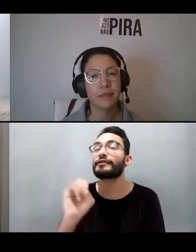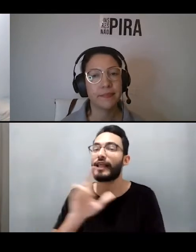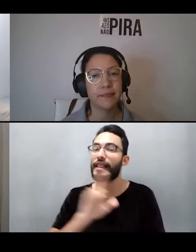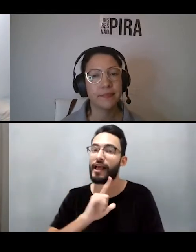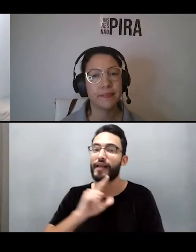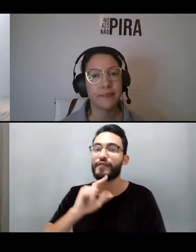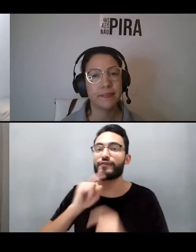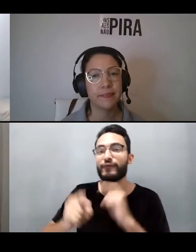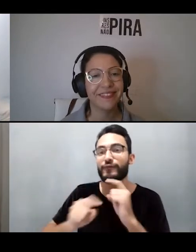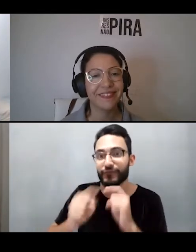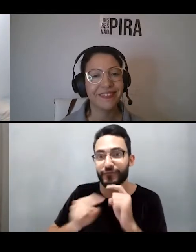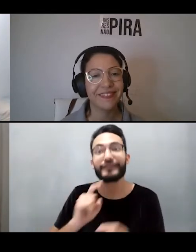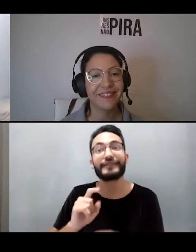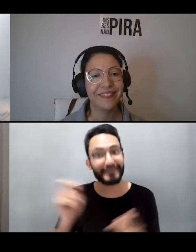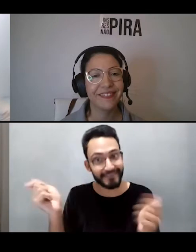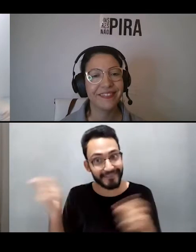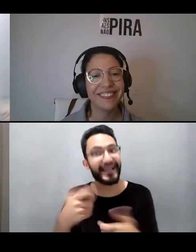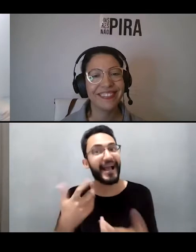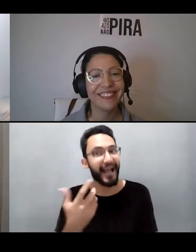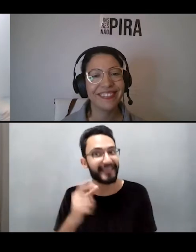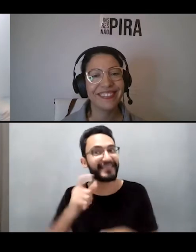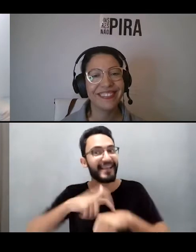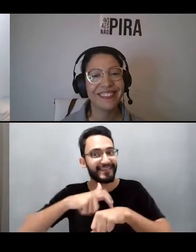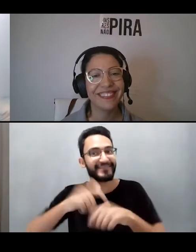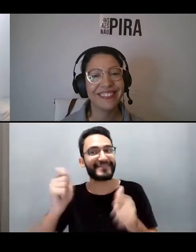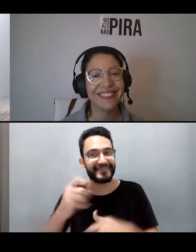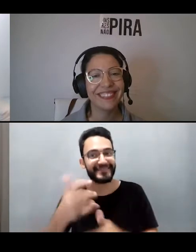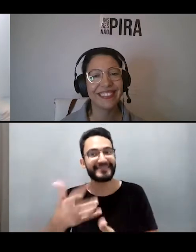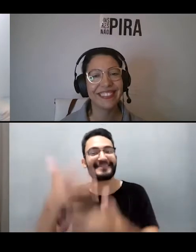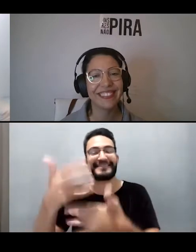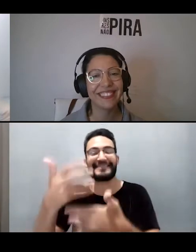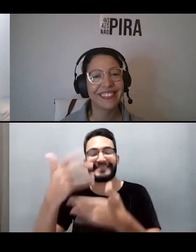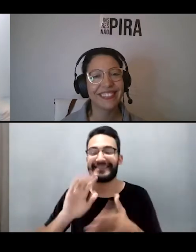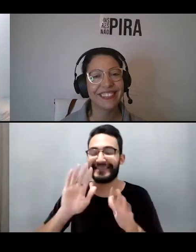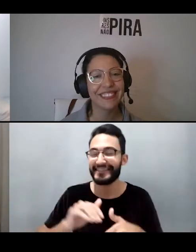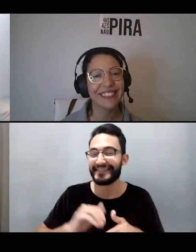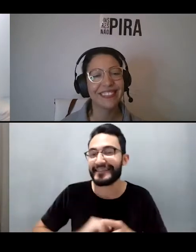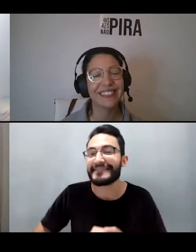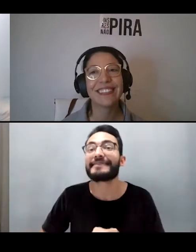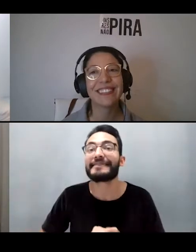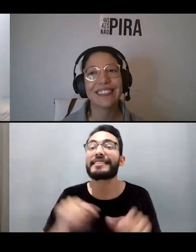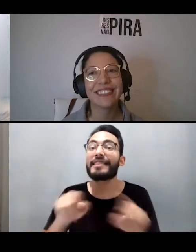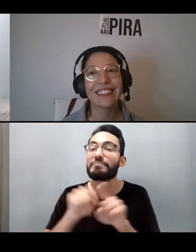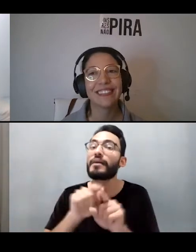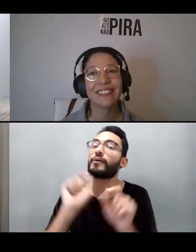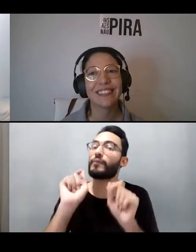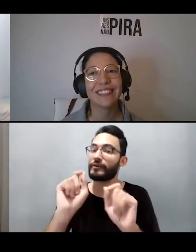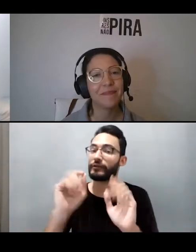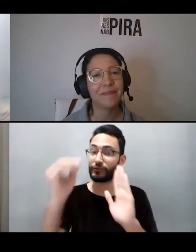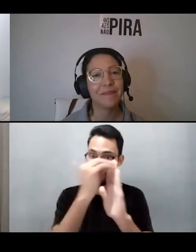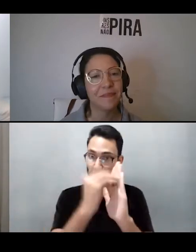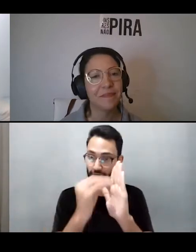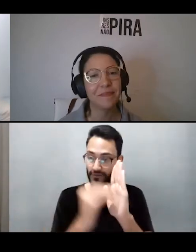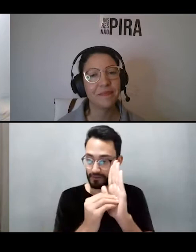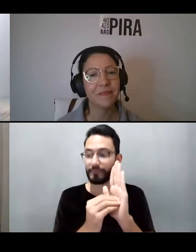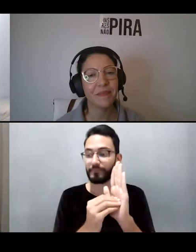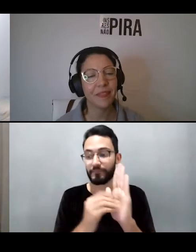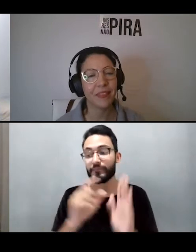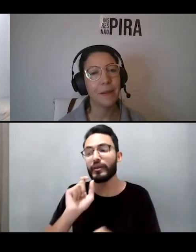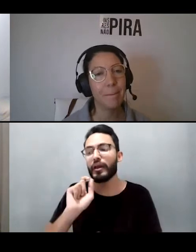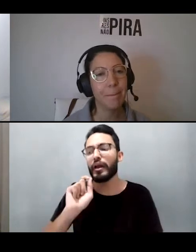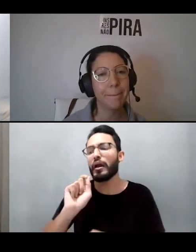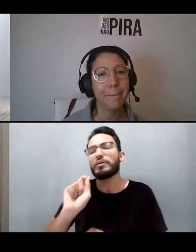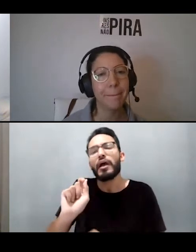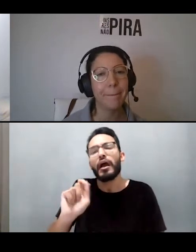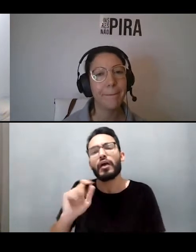E convide um amigo, ainda dá tempo. Passando pela nossa agenda, né, quem somos, a gente vai contar um pouquinho como é o